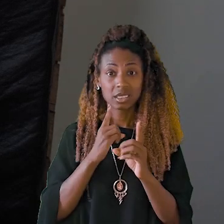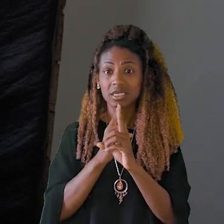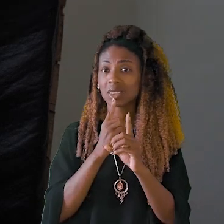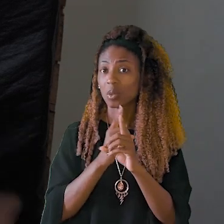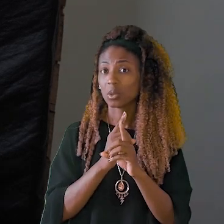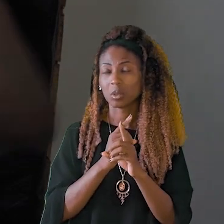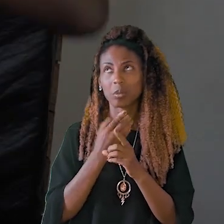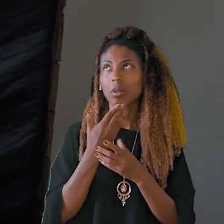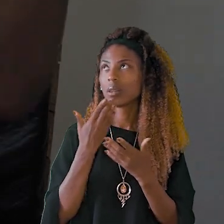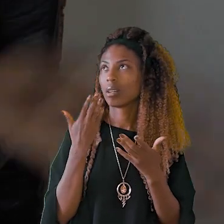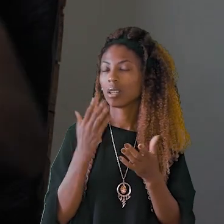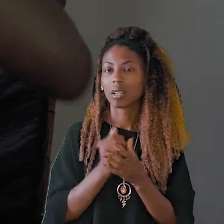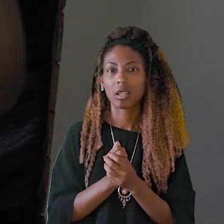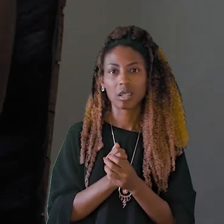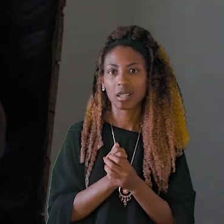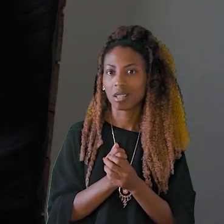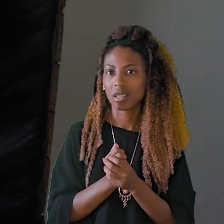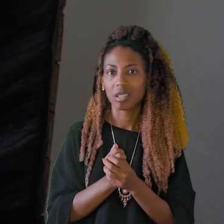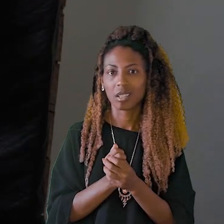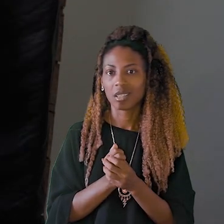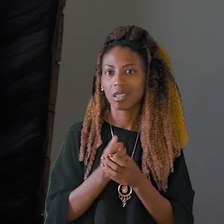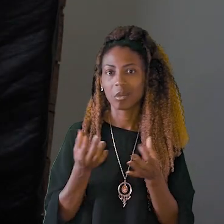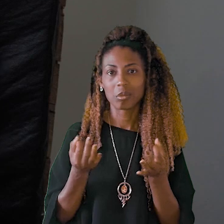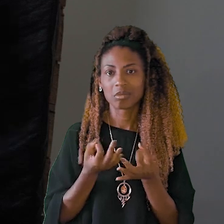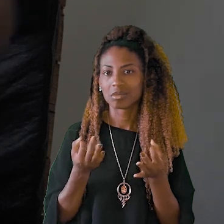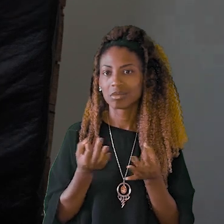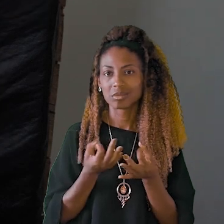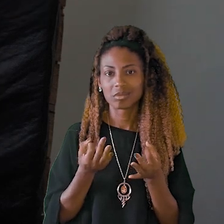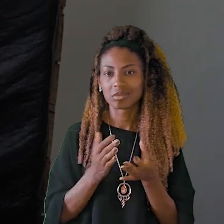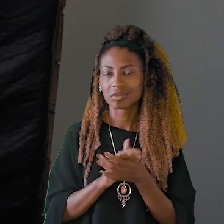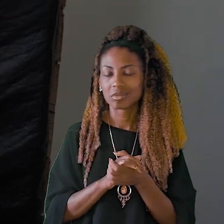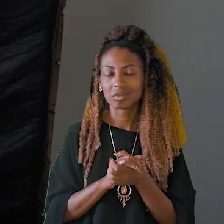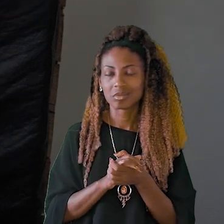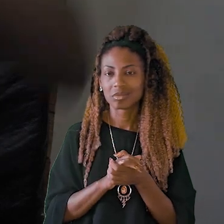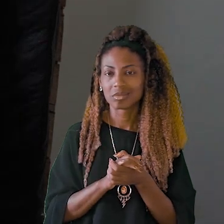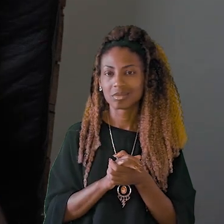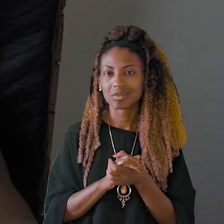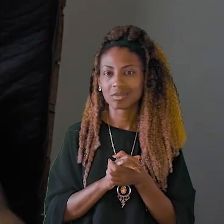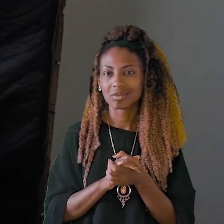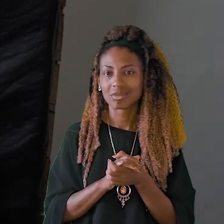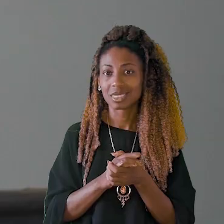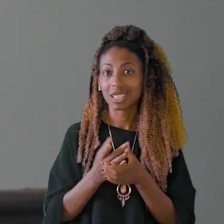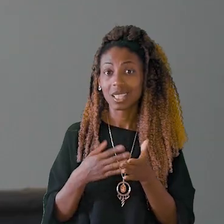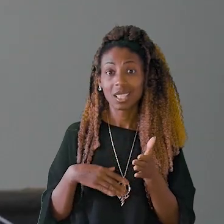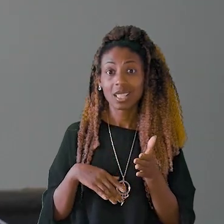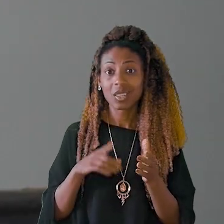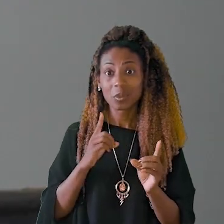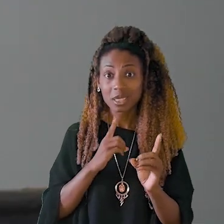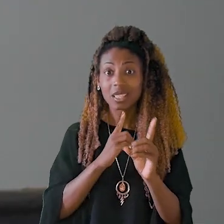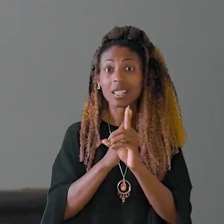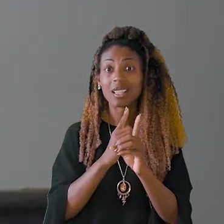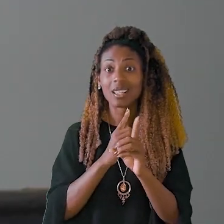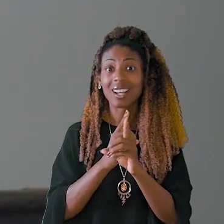Deus, extremamente, do extremo. Do extremo. Aí eu, quando eu passo por falar, você já chegou no seu auge, né? Você chegou nela, porque o auge de chegar na